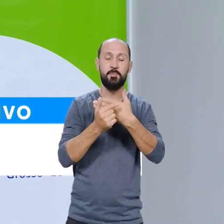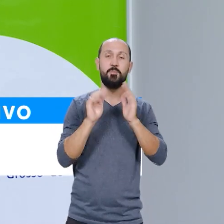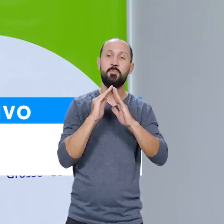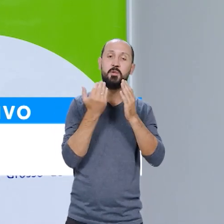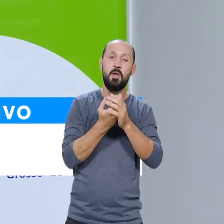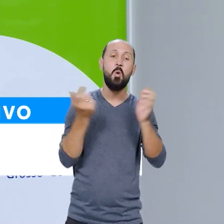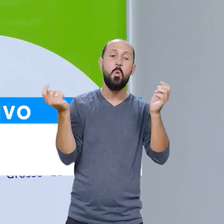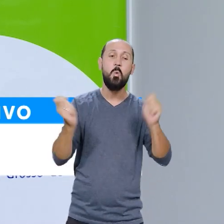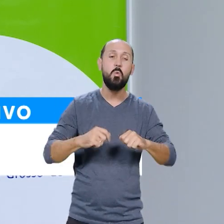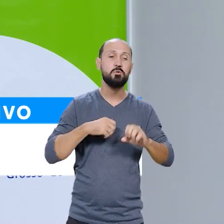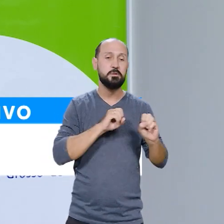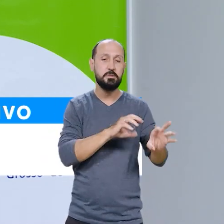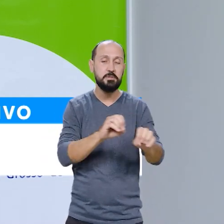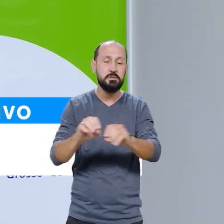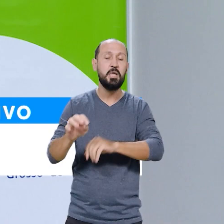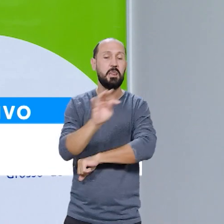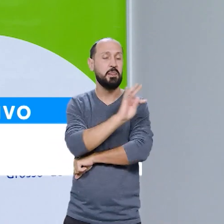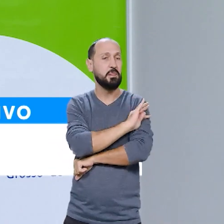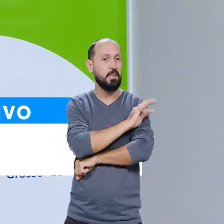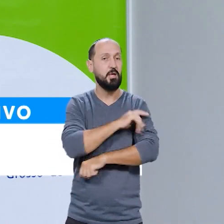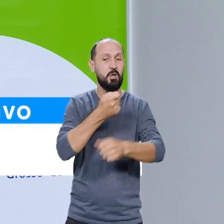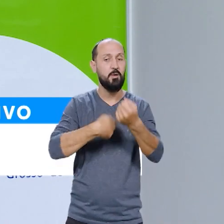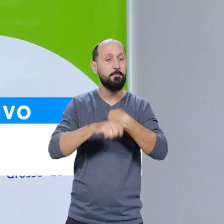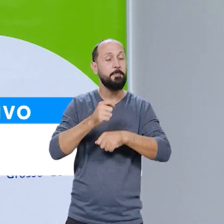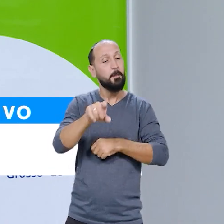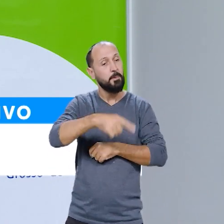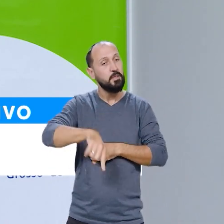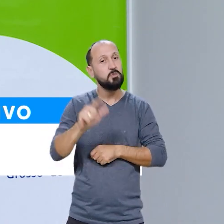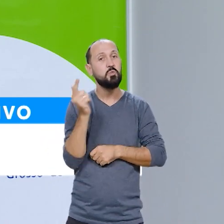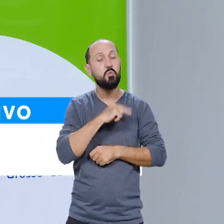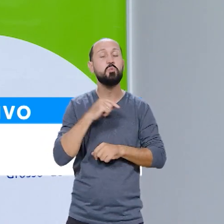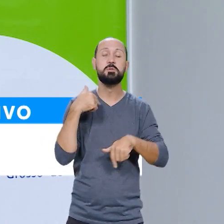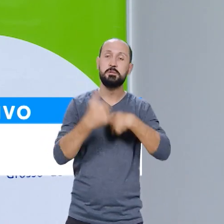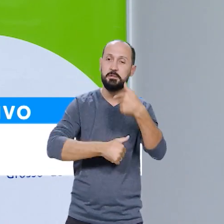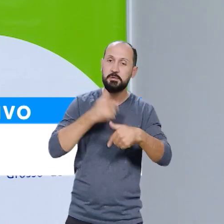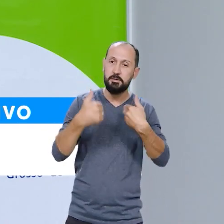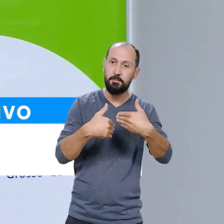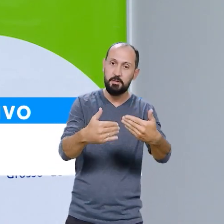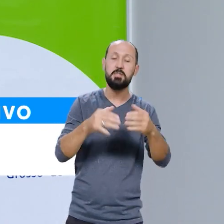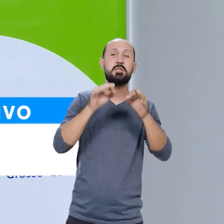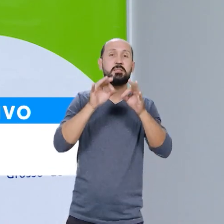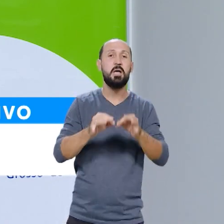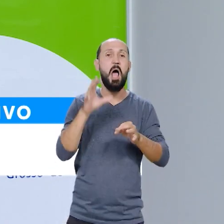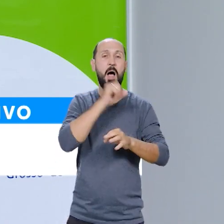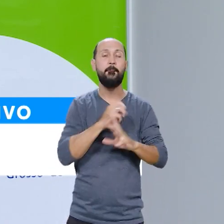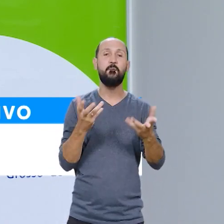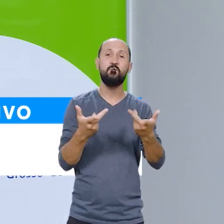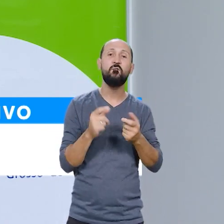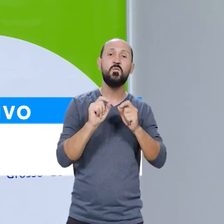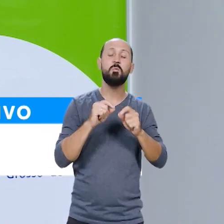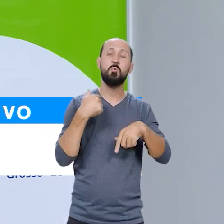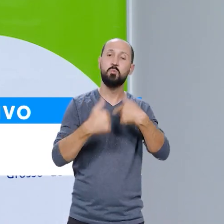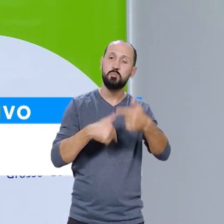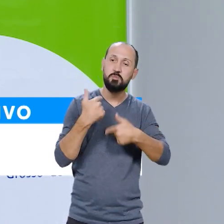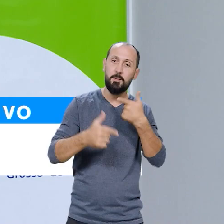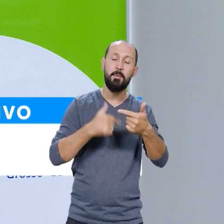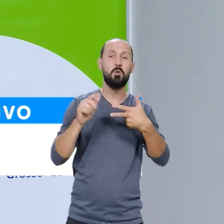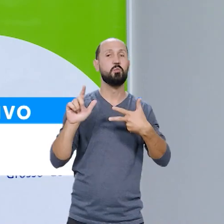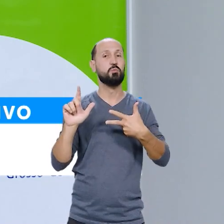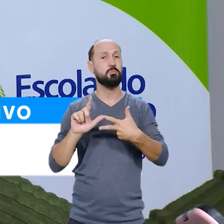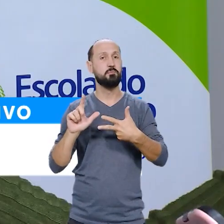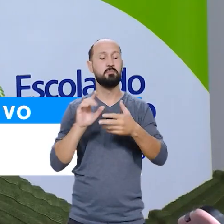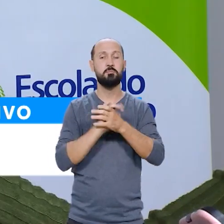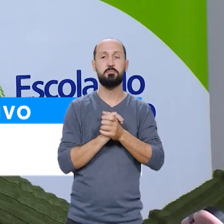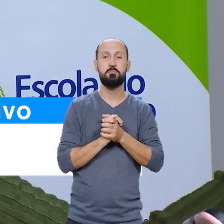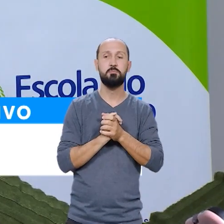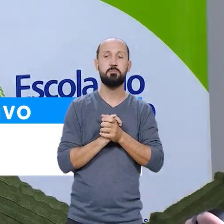a qualificação técnico-administrativa para que eles possam exercer de forma mais eficaz as atividades do